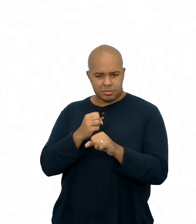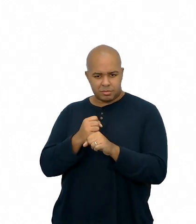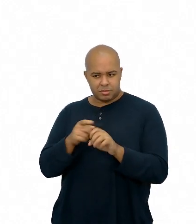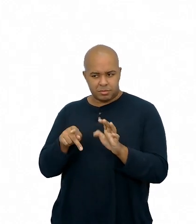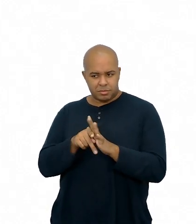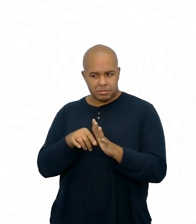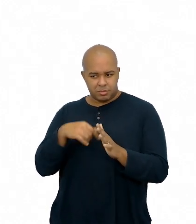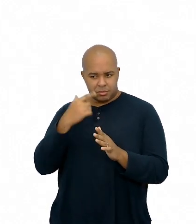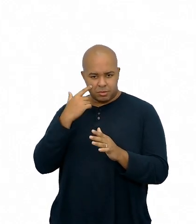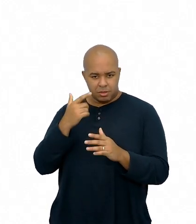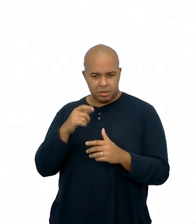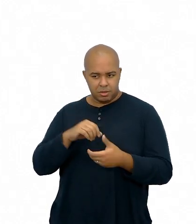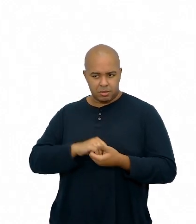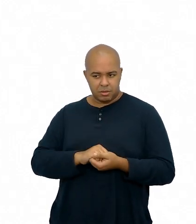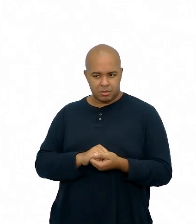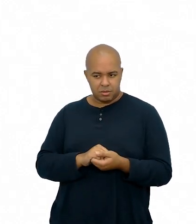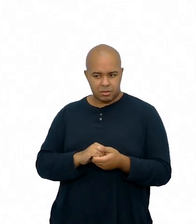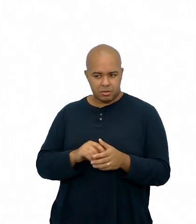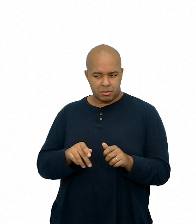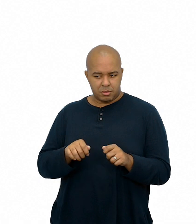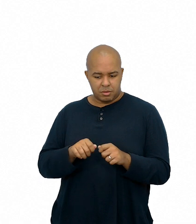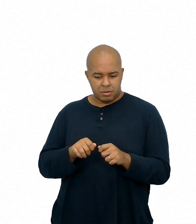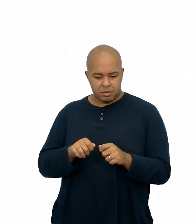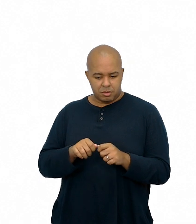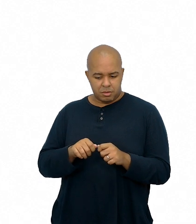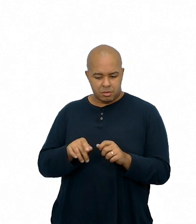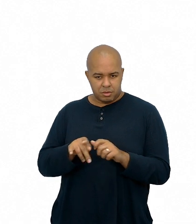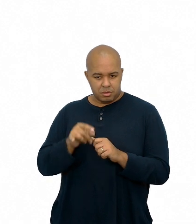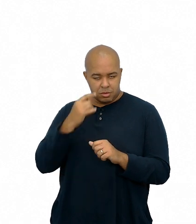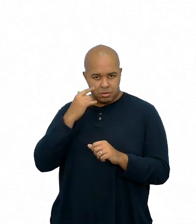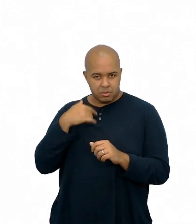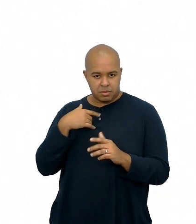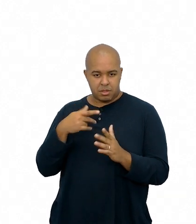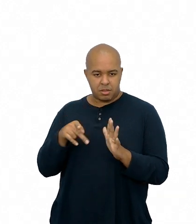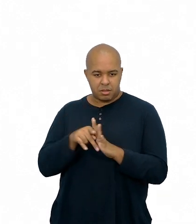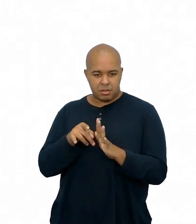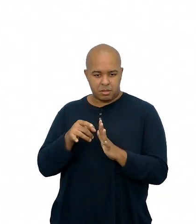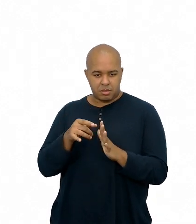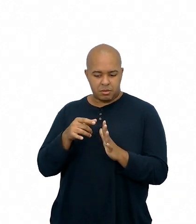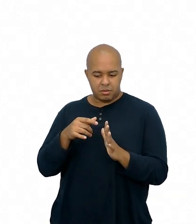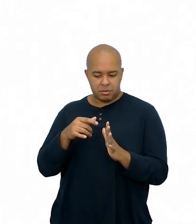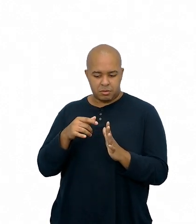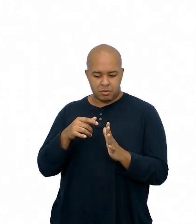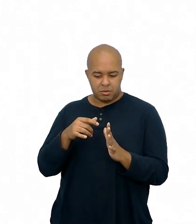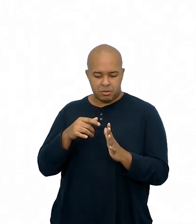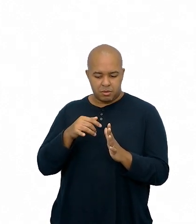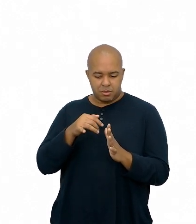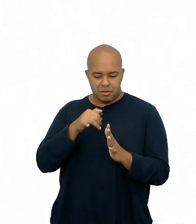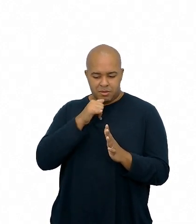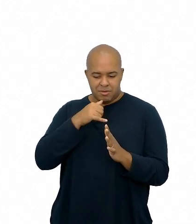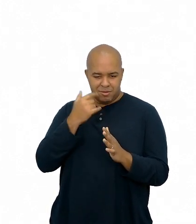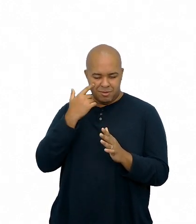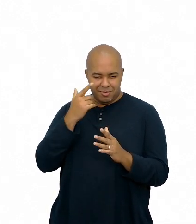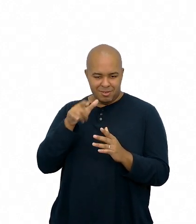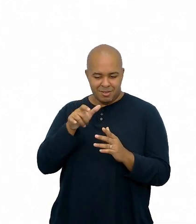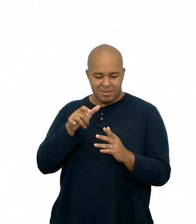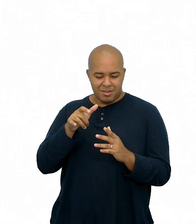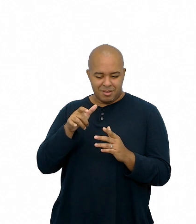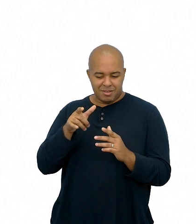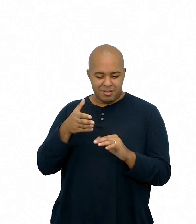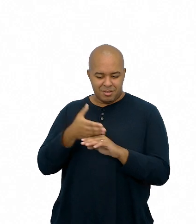em 10. Então, caso isso ocorra, né, também dê contadores às crianças, né, no caso